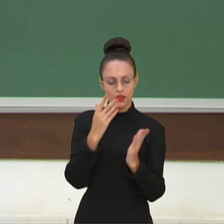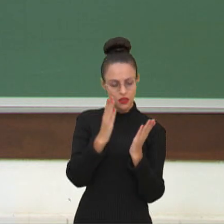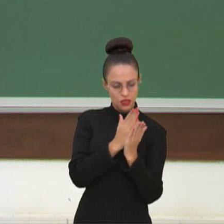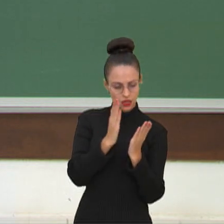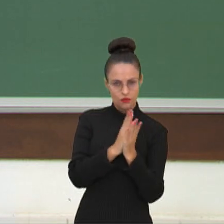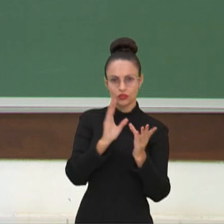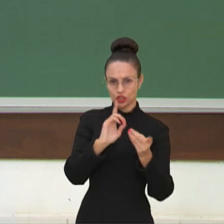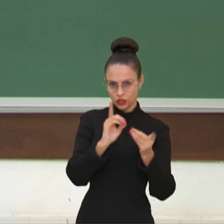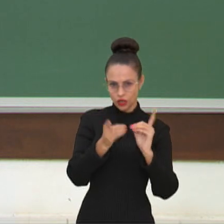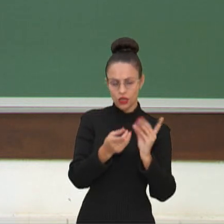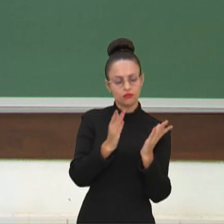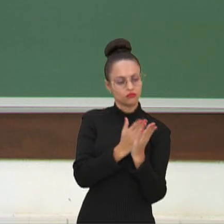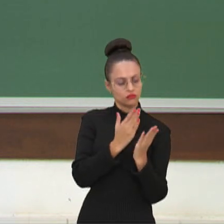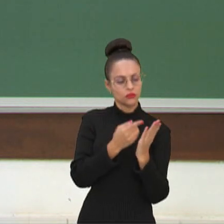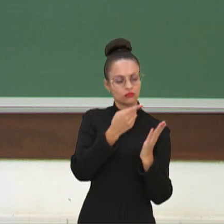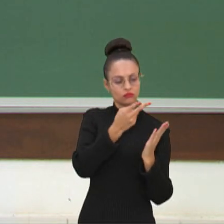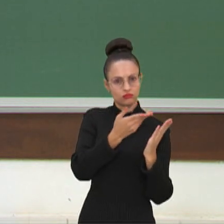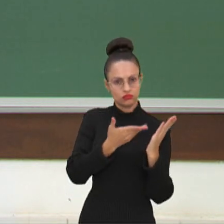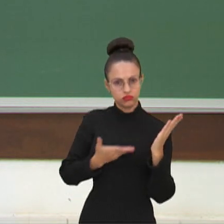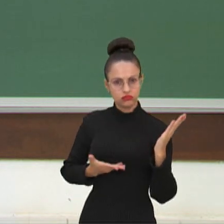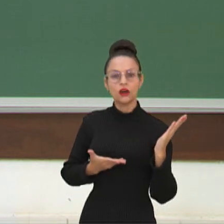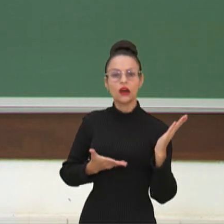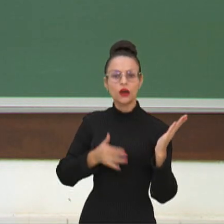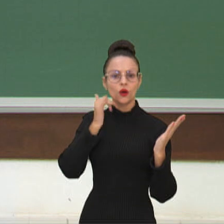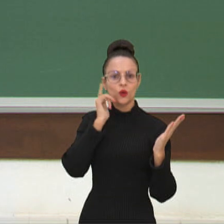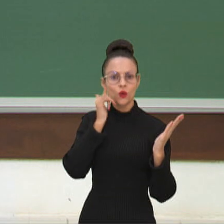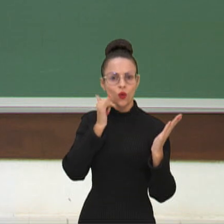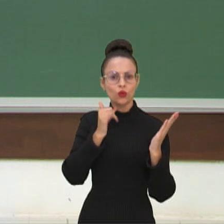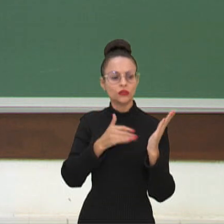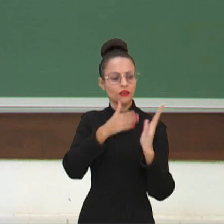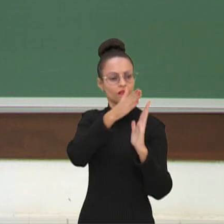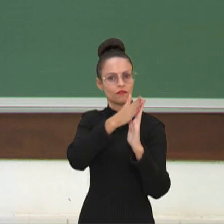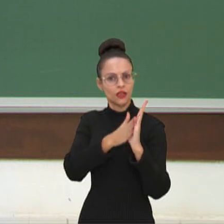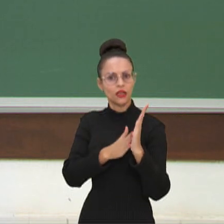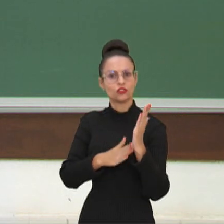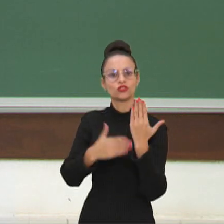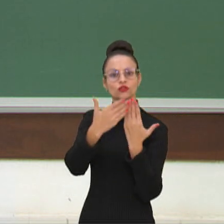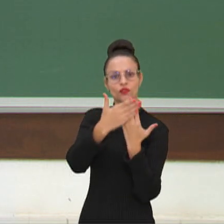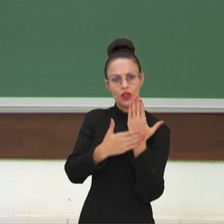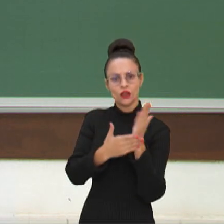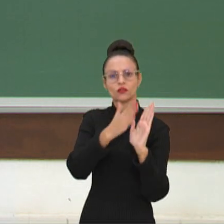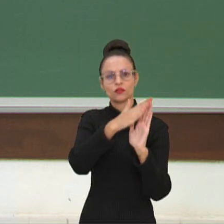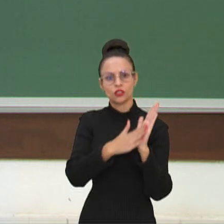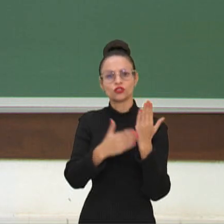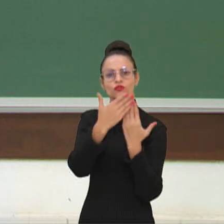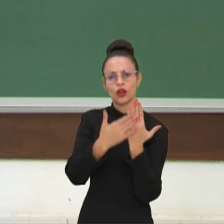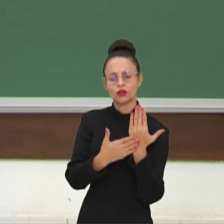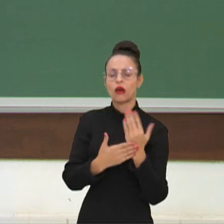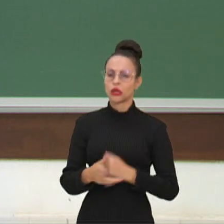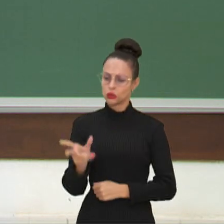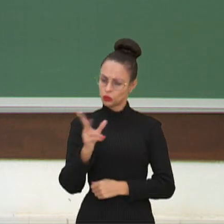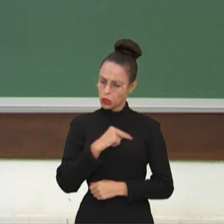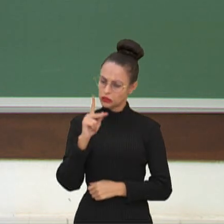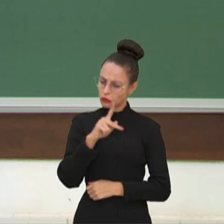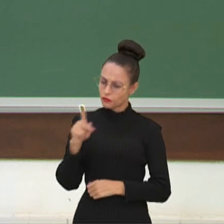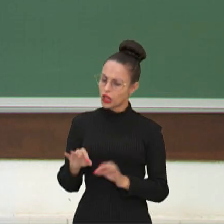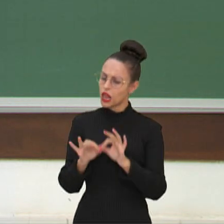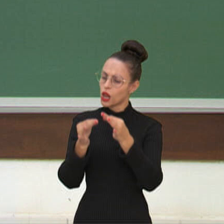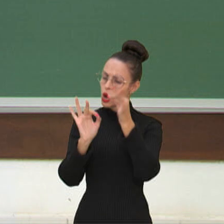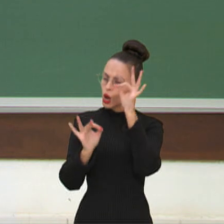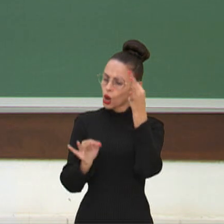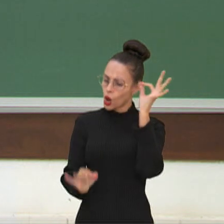Ana Custódia saiu para ir levar umas costuras à loja. Bem, se a gente fosse pensar lá então no